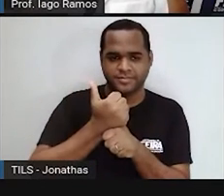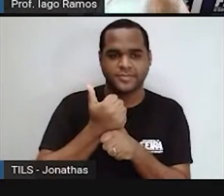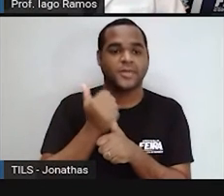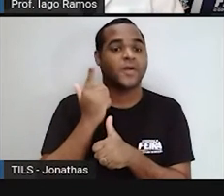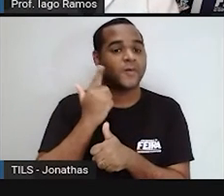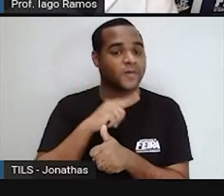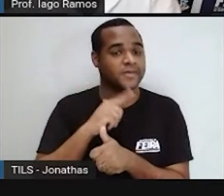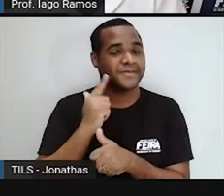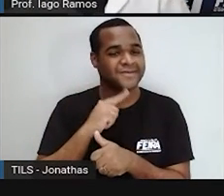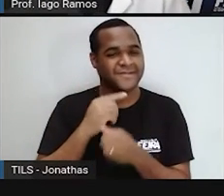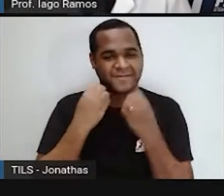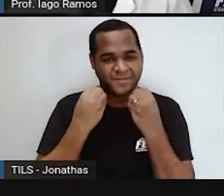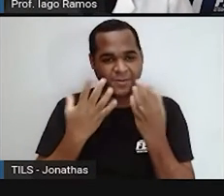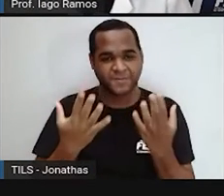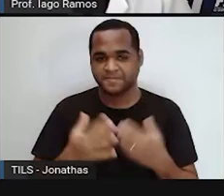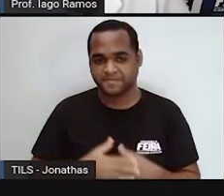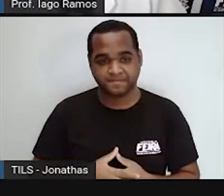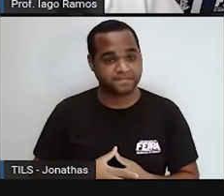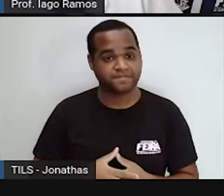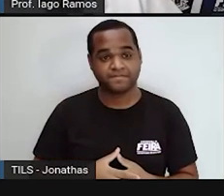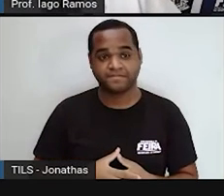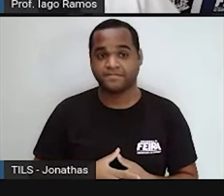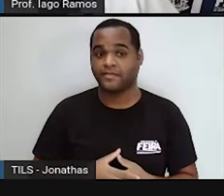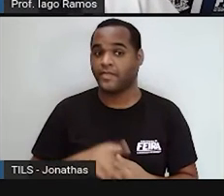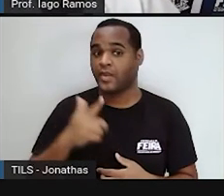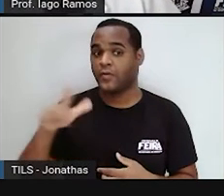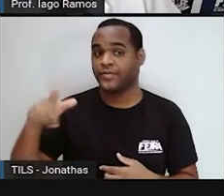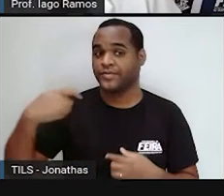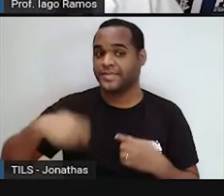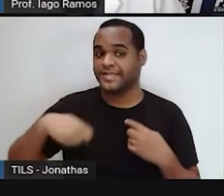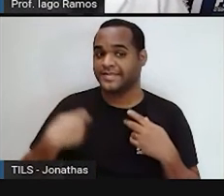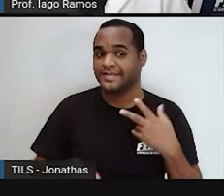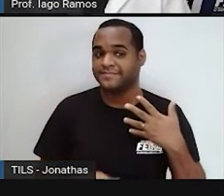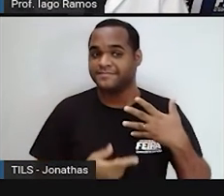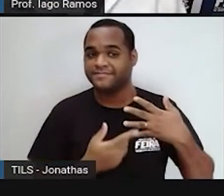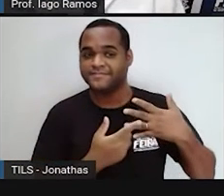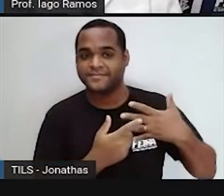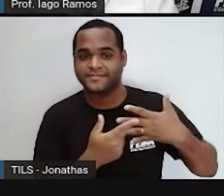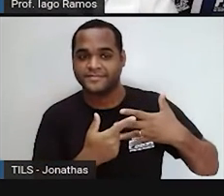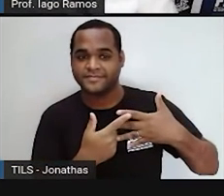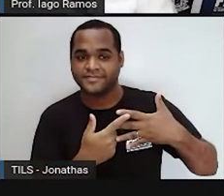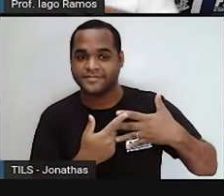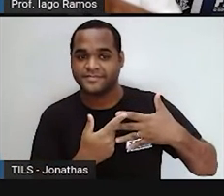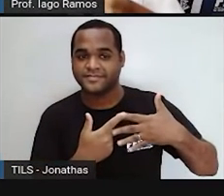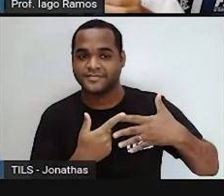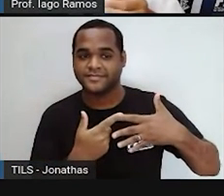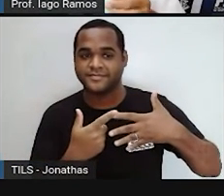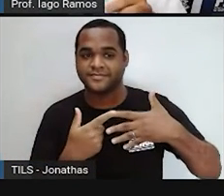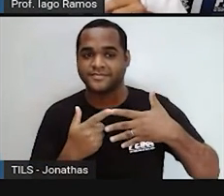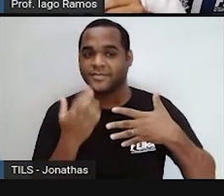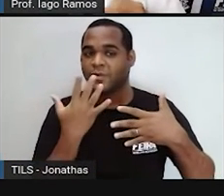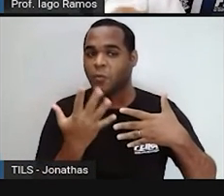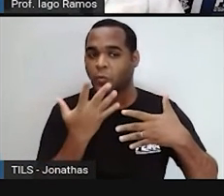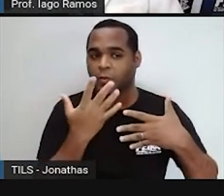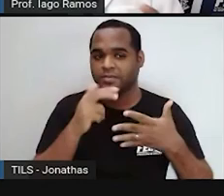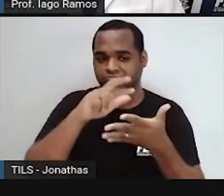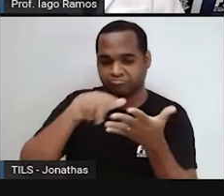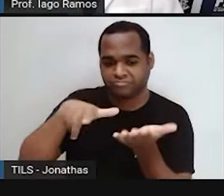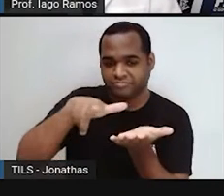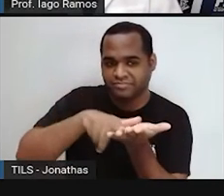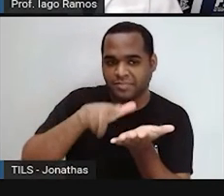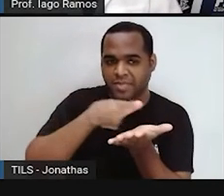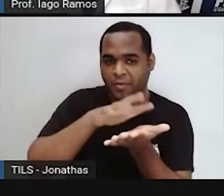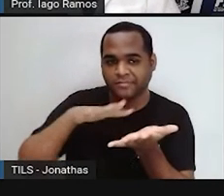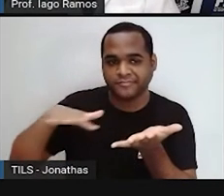da régua olha só que bacana E você também vai precisar de uma cartolina de qualquer cor mas nem sempre a gente